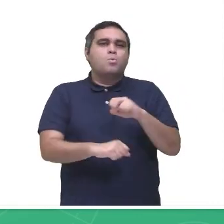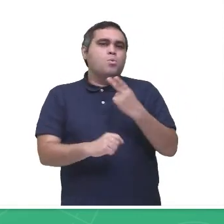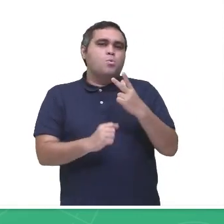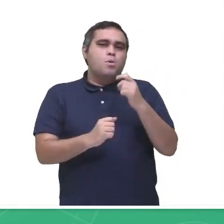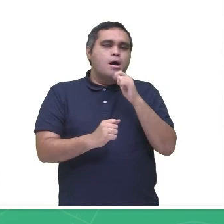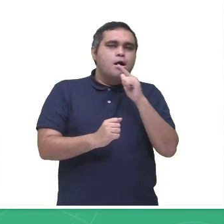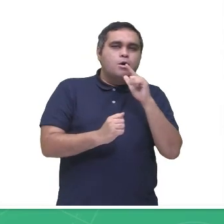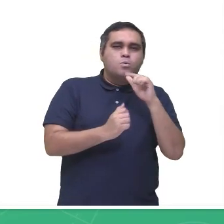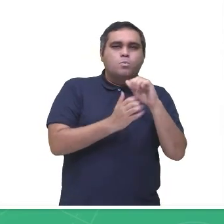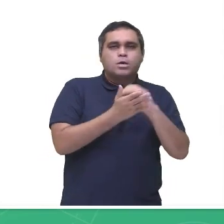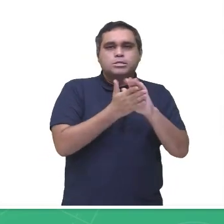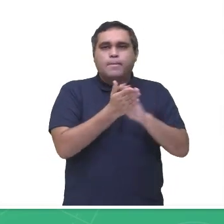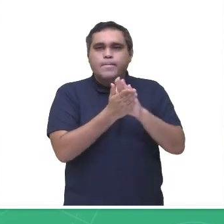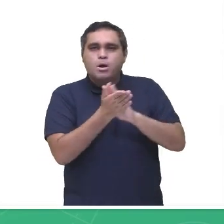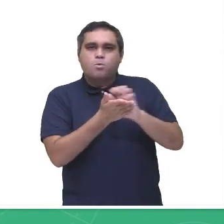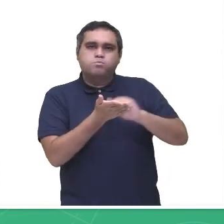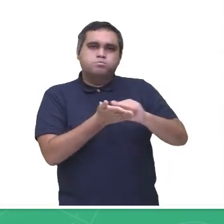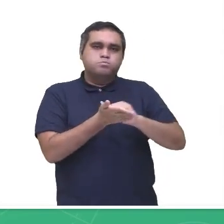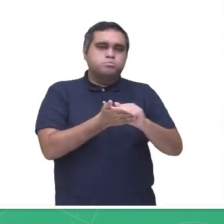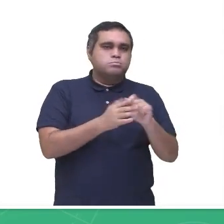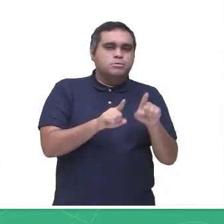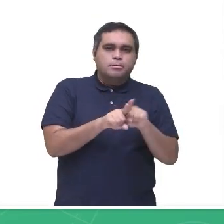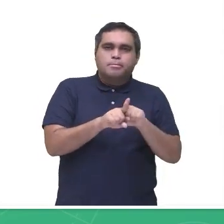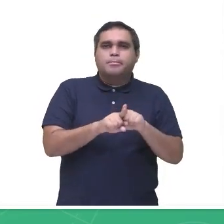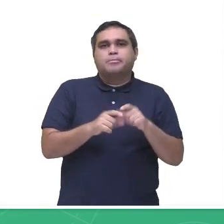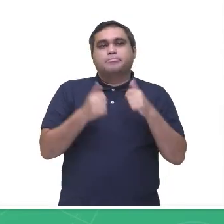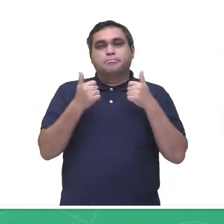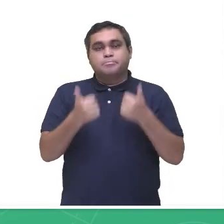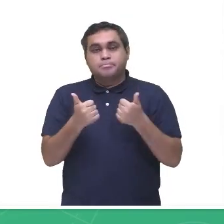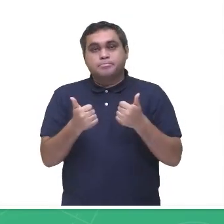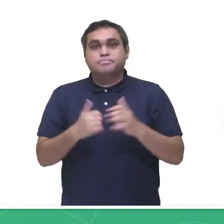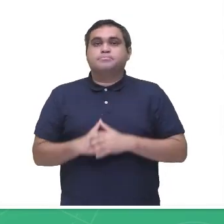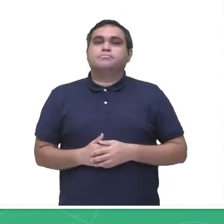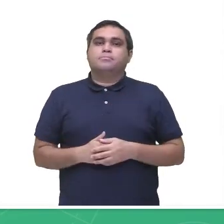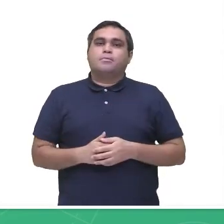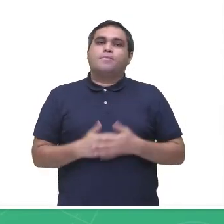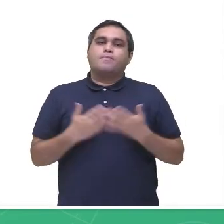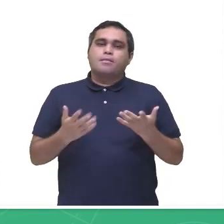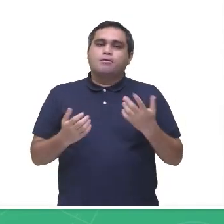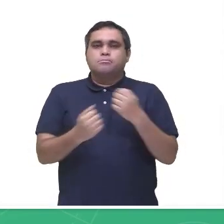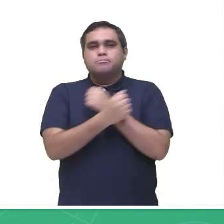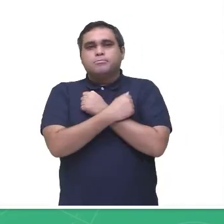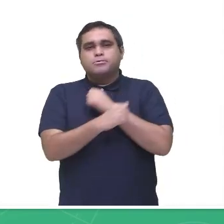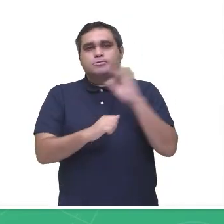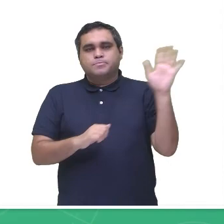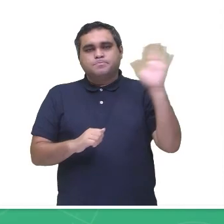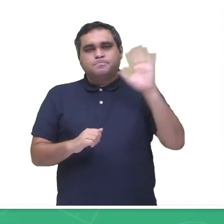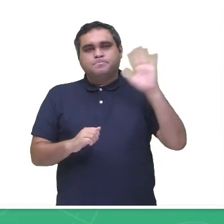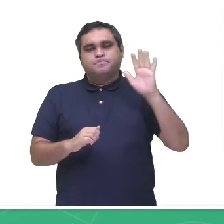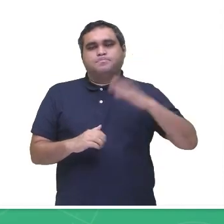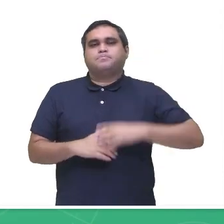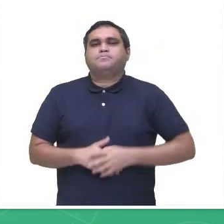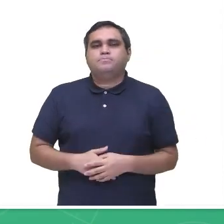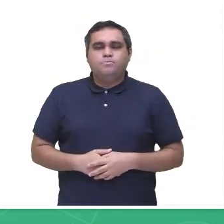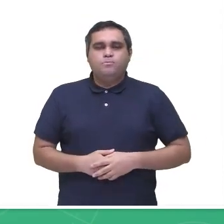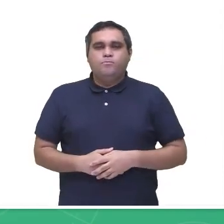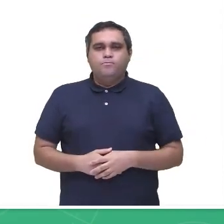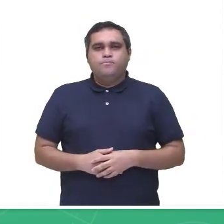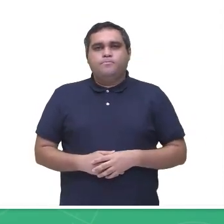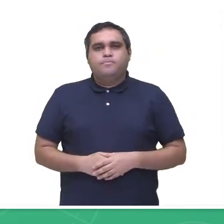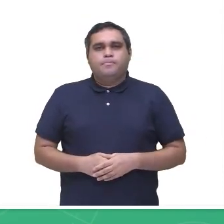gel, ou propriamente o álcool líquido 70. Ok? Então, um abraço e até a nossa próxima aula.